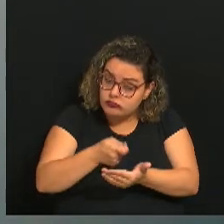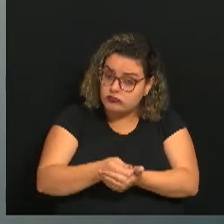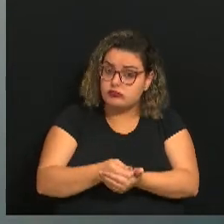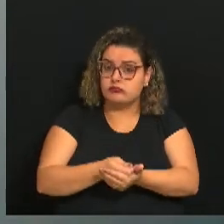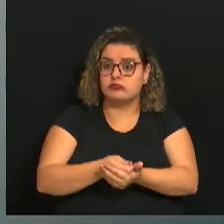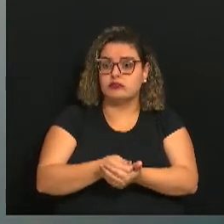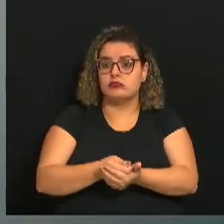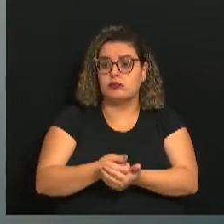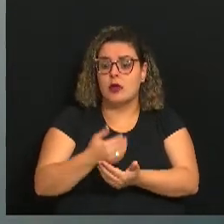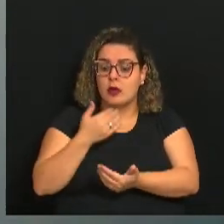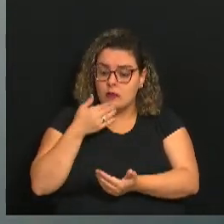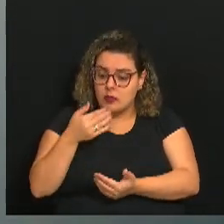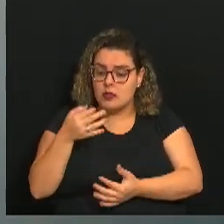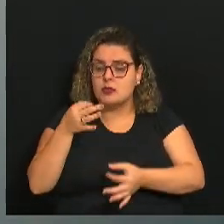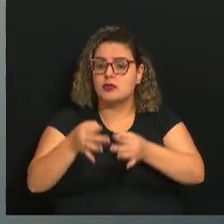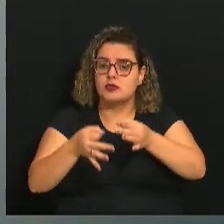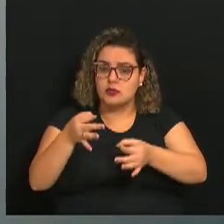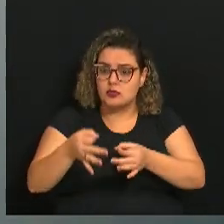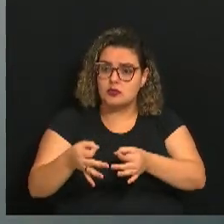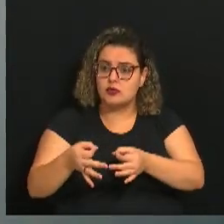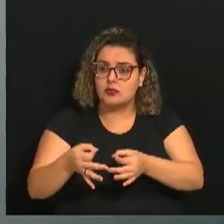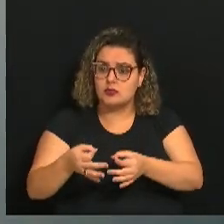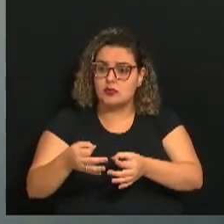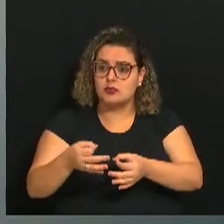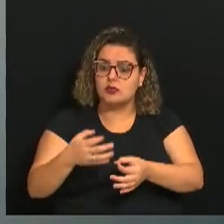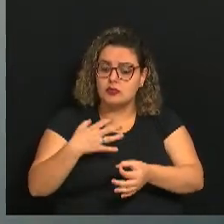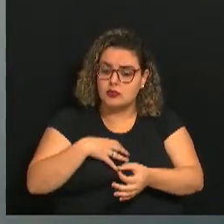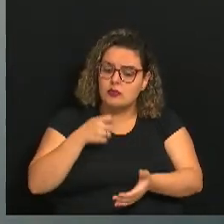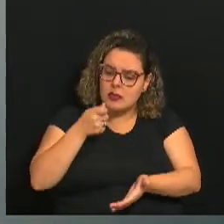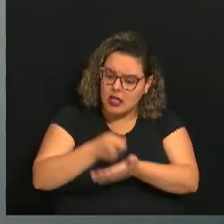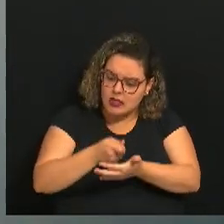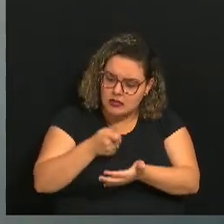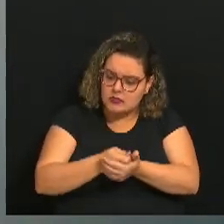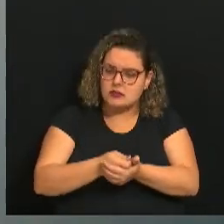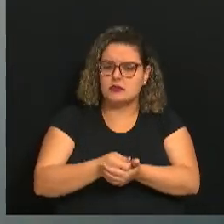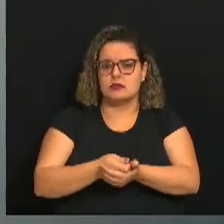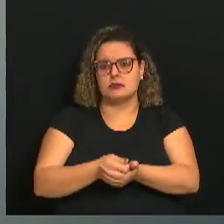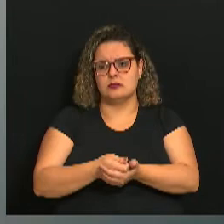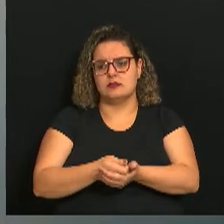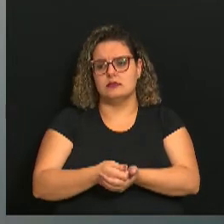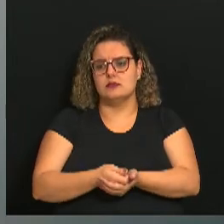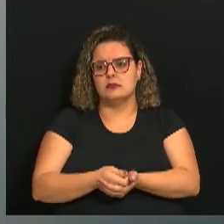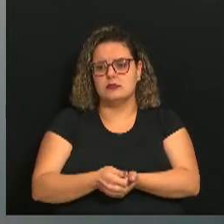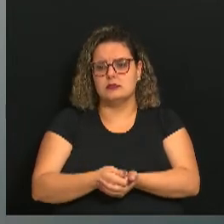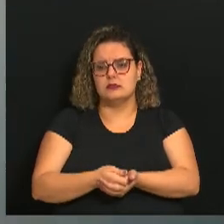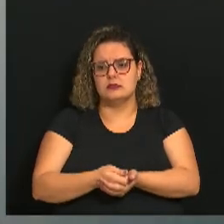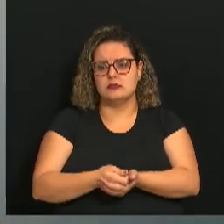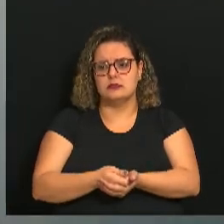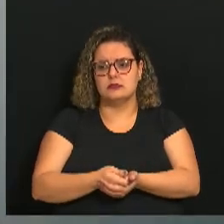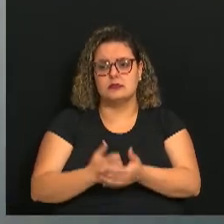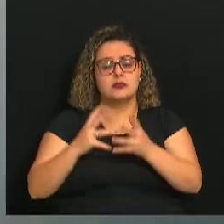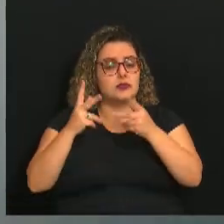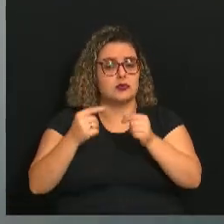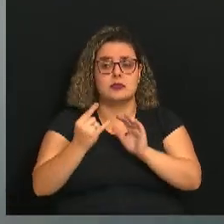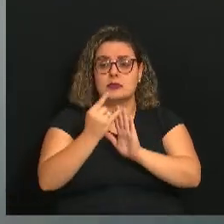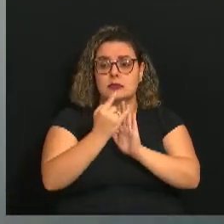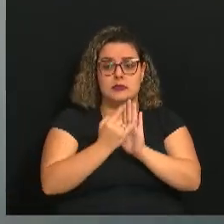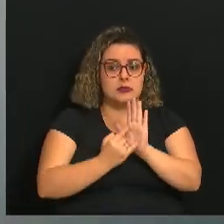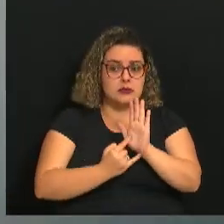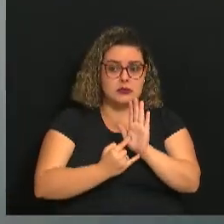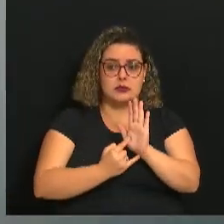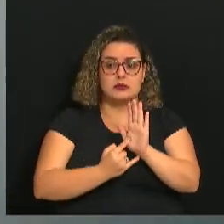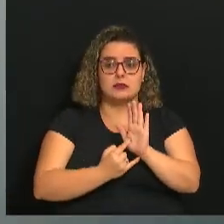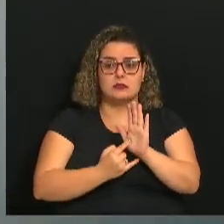ao jurídico que faça isso da maneira mais rigorosa possível na análise aí de toda essa documentação,